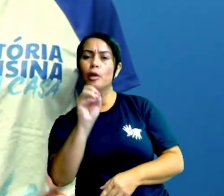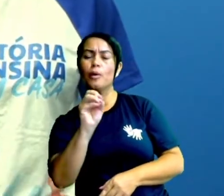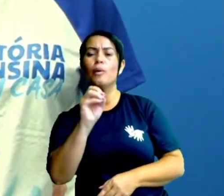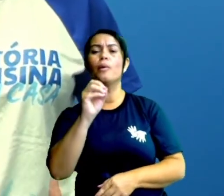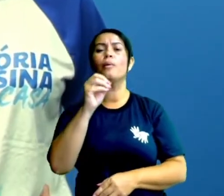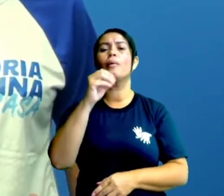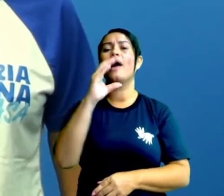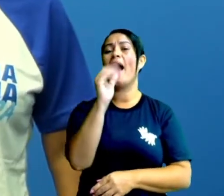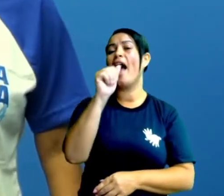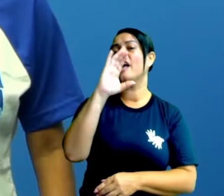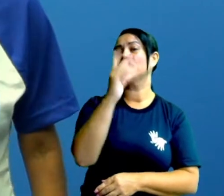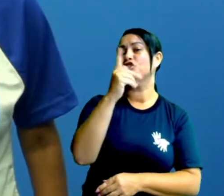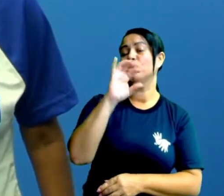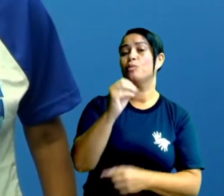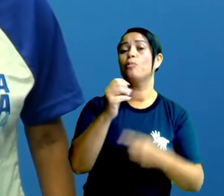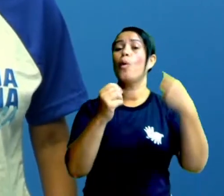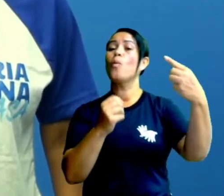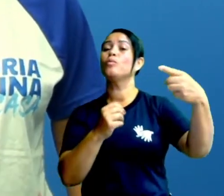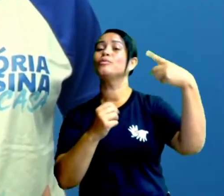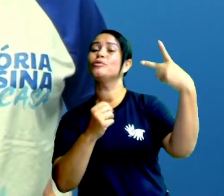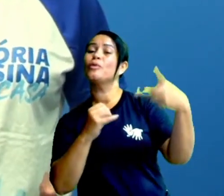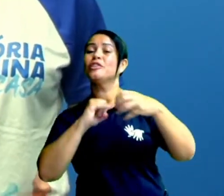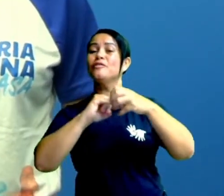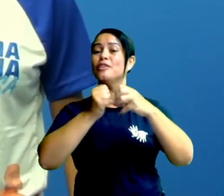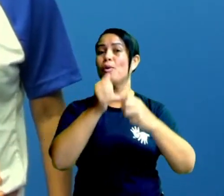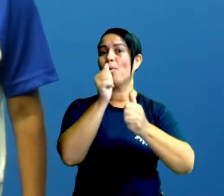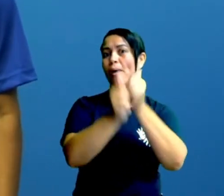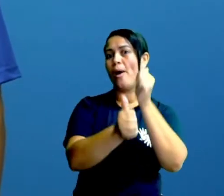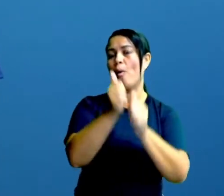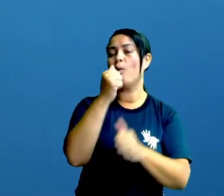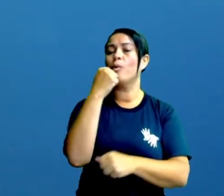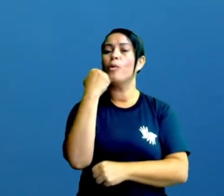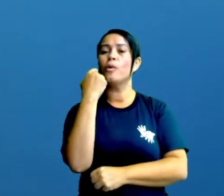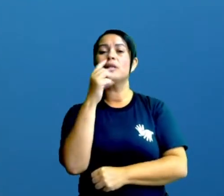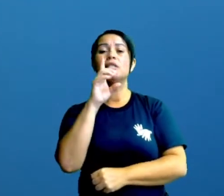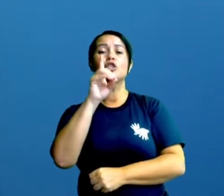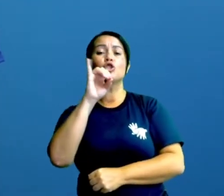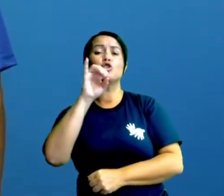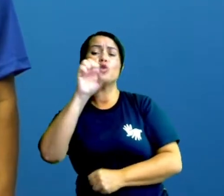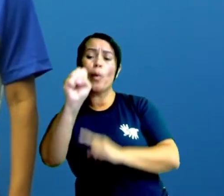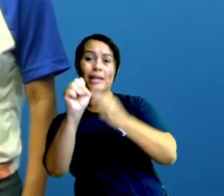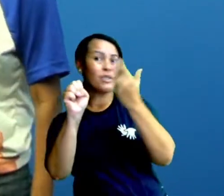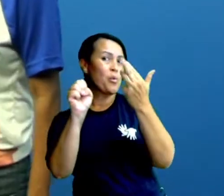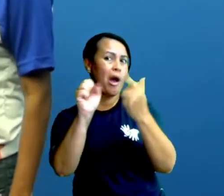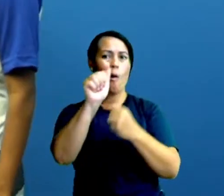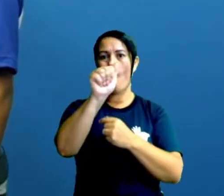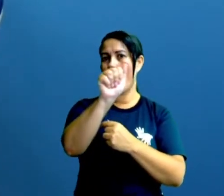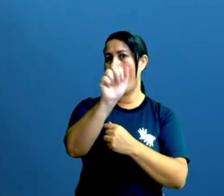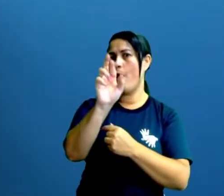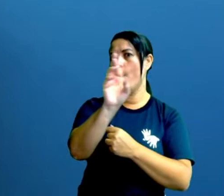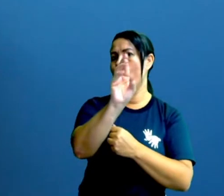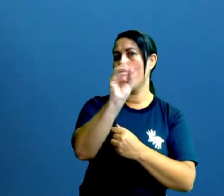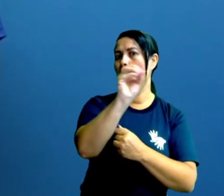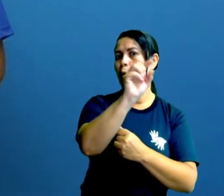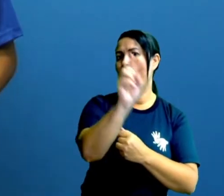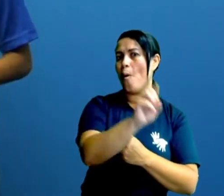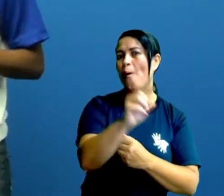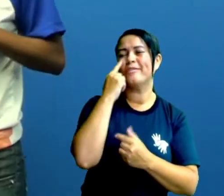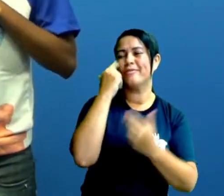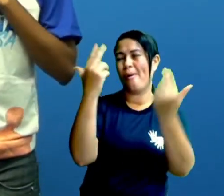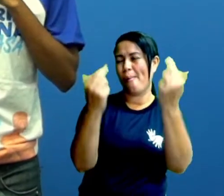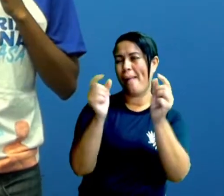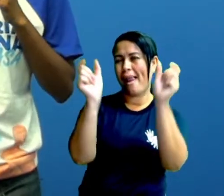um dois feijão com arroz né dois arroz né Então as parlendas